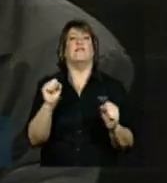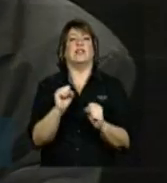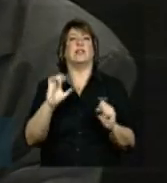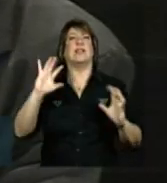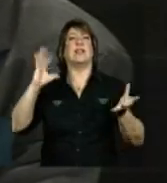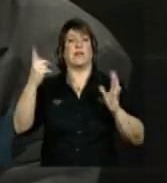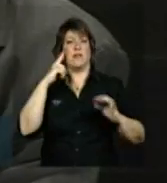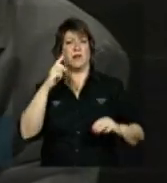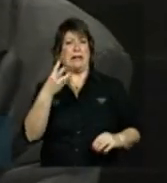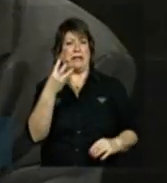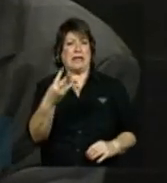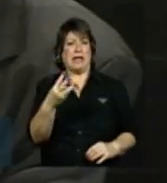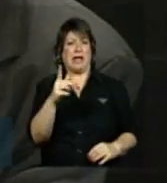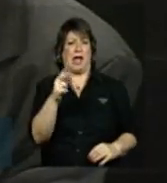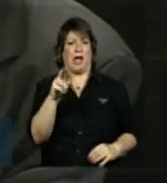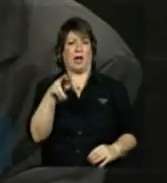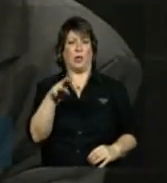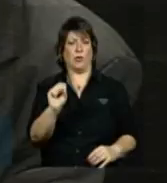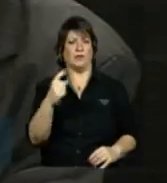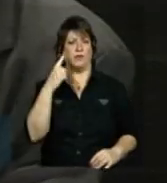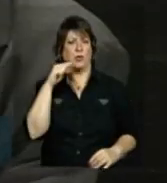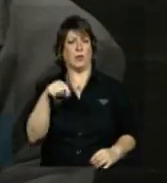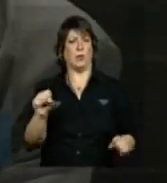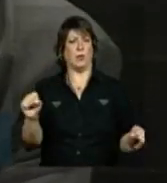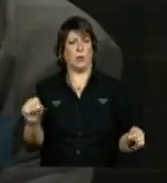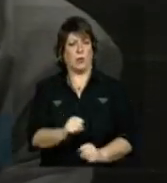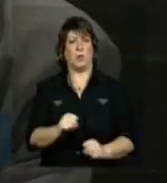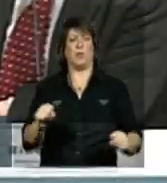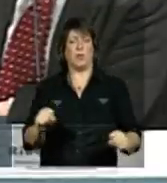tinha ido dos 3 graus para me habituar a essa sala do Banco do Brasil aqui.